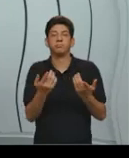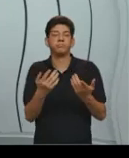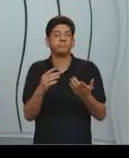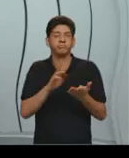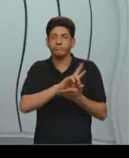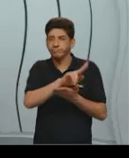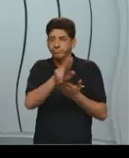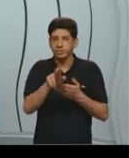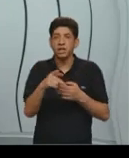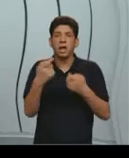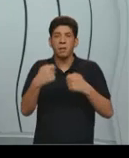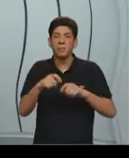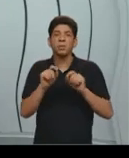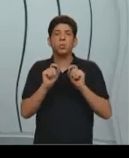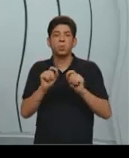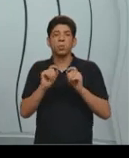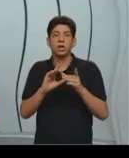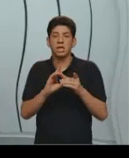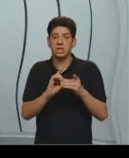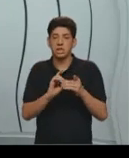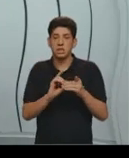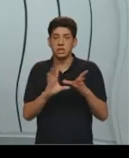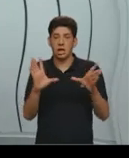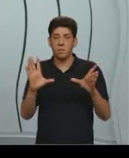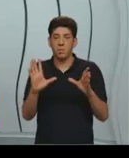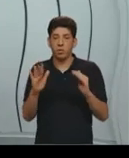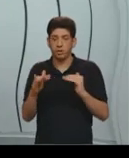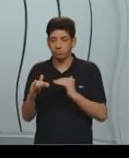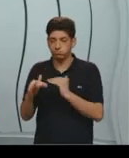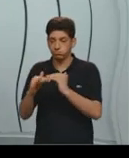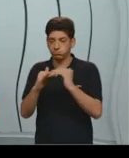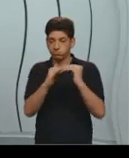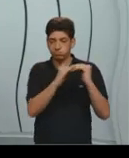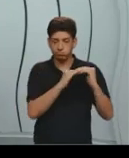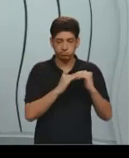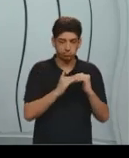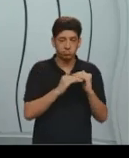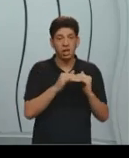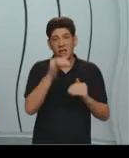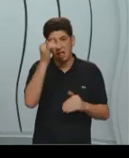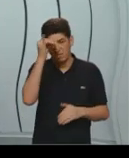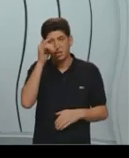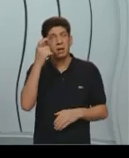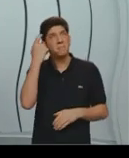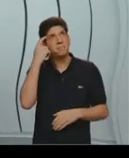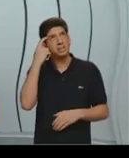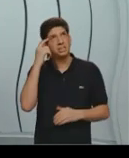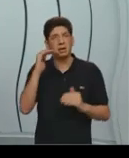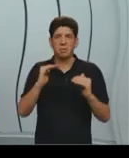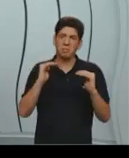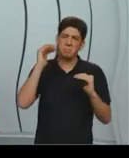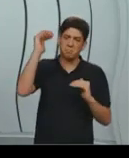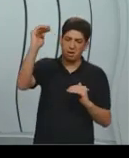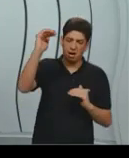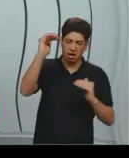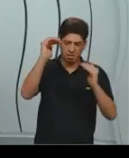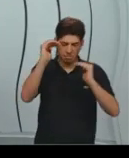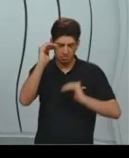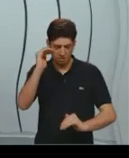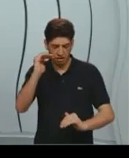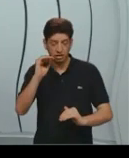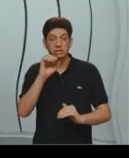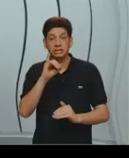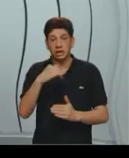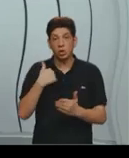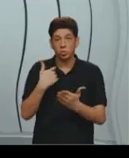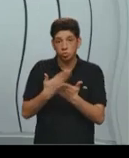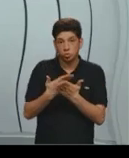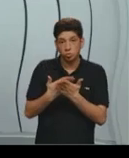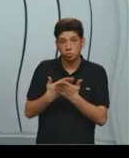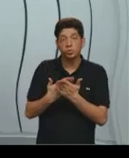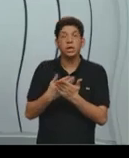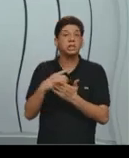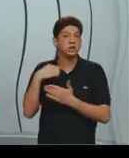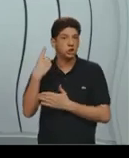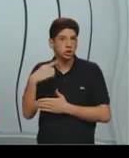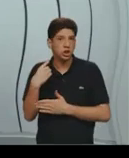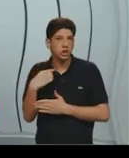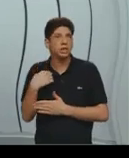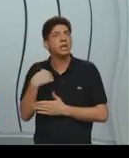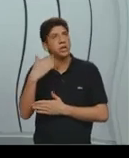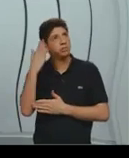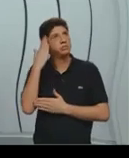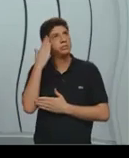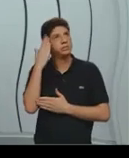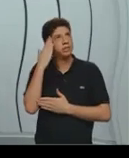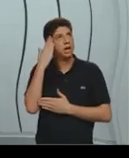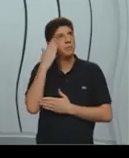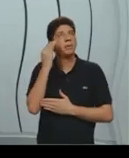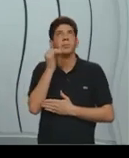que democratizar isso e ele tem que desconstruir isso, porque se eu estudei direito, estudei a Constituição, eu sei claramente que só o fato de ter estudado